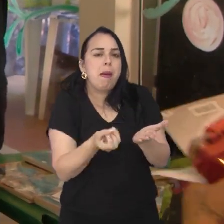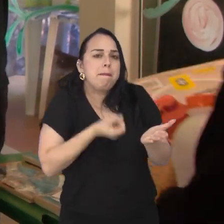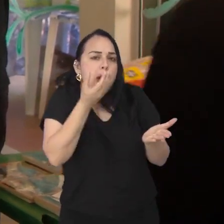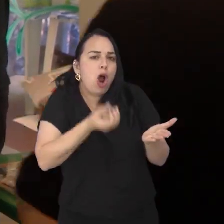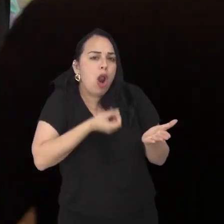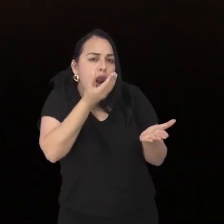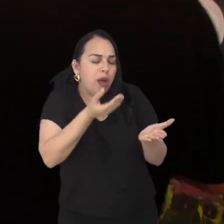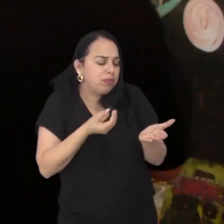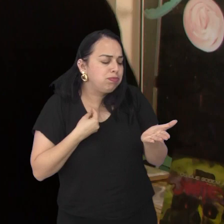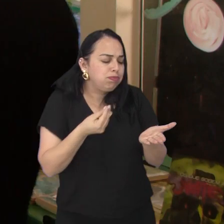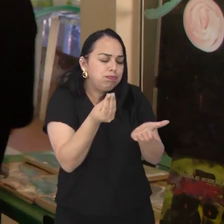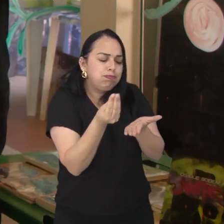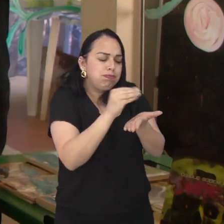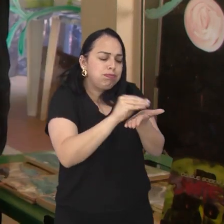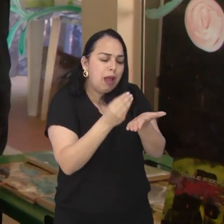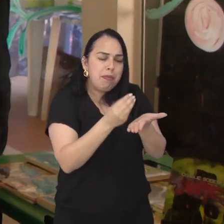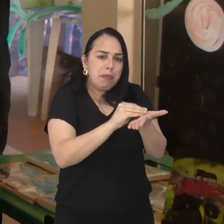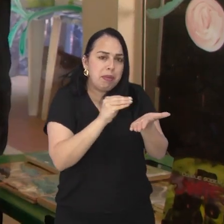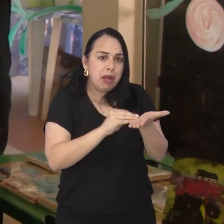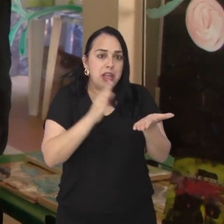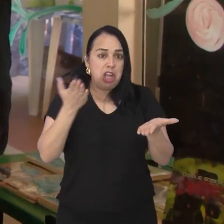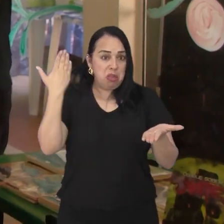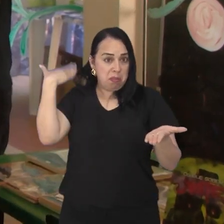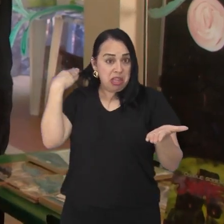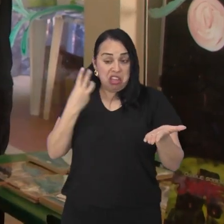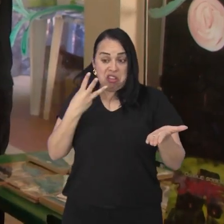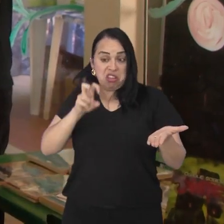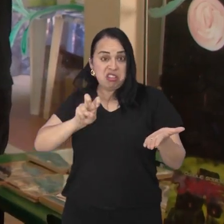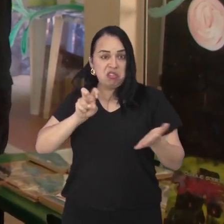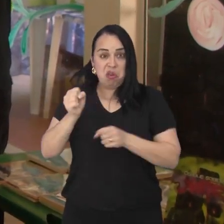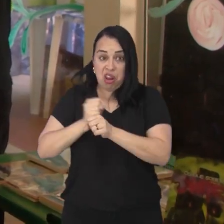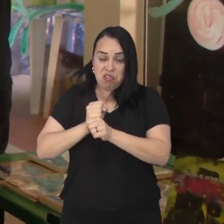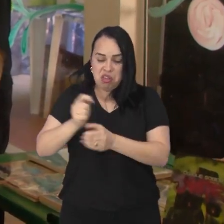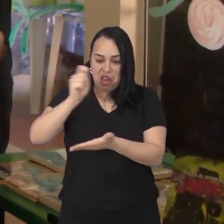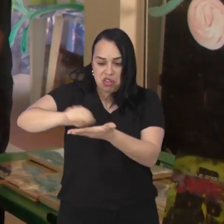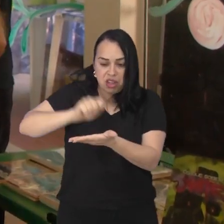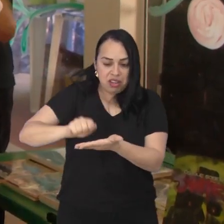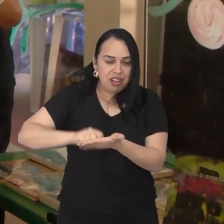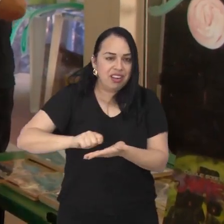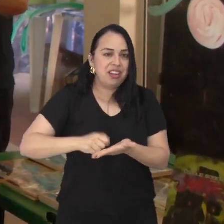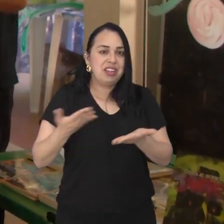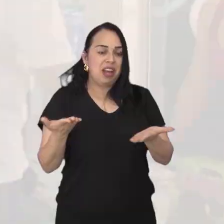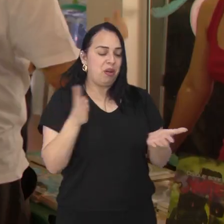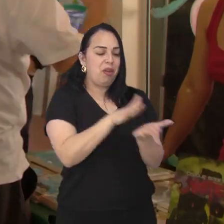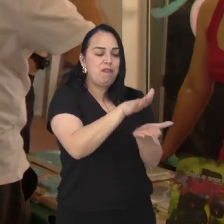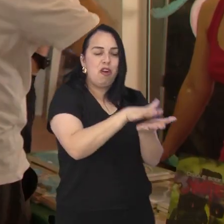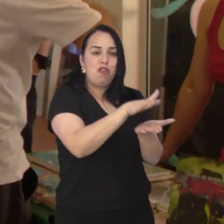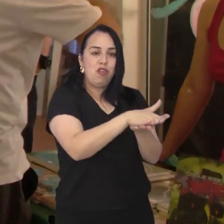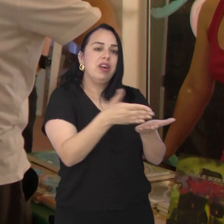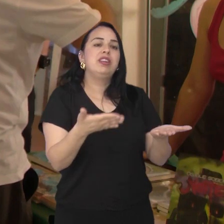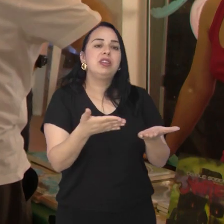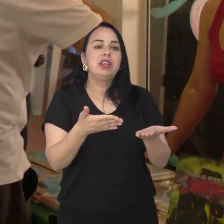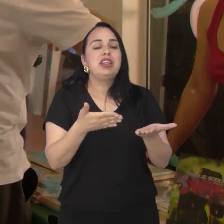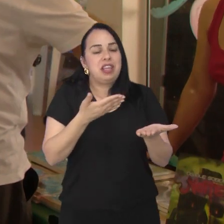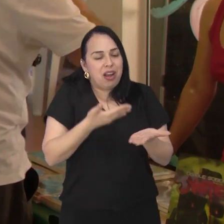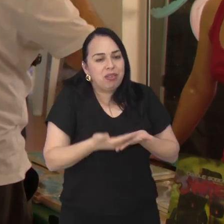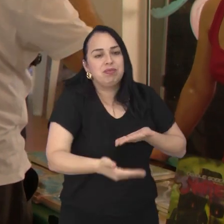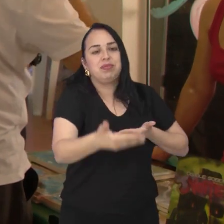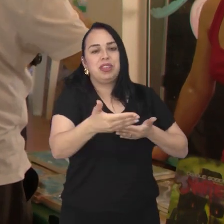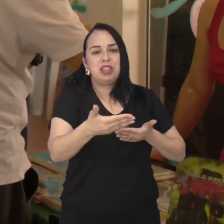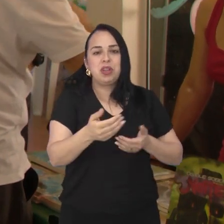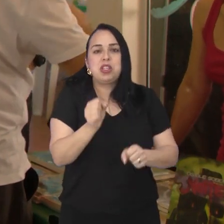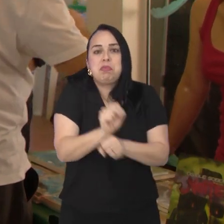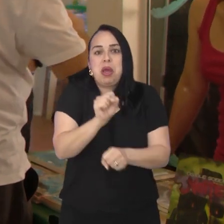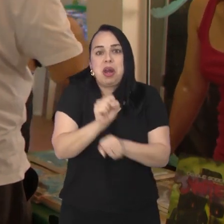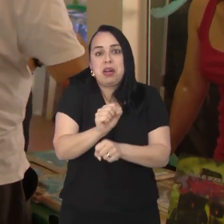minhas poesias engavetadas há mais de 35 anos e depois eu não parei mais. Estou esperando muitas pessoas, principalmente